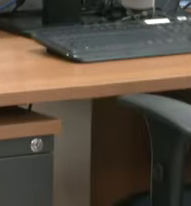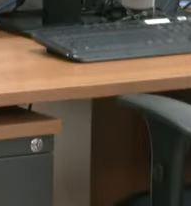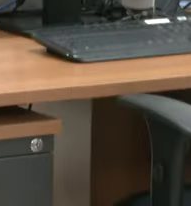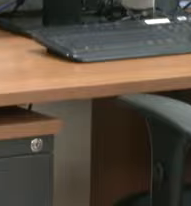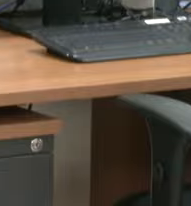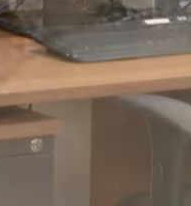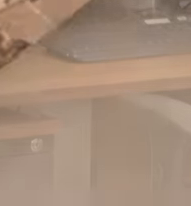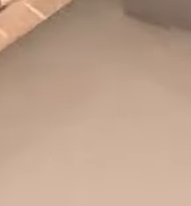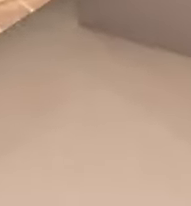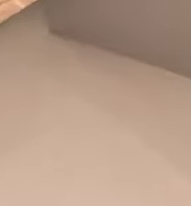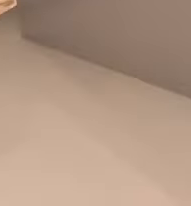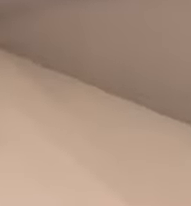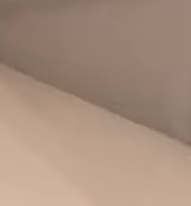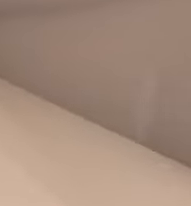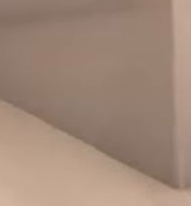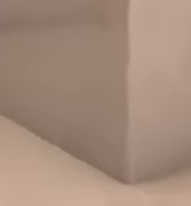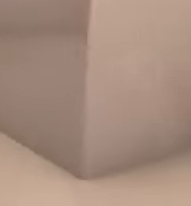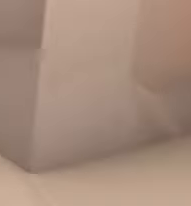lá